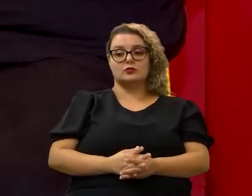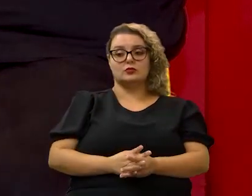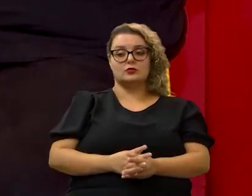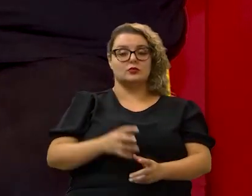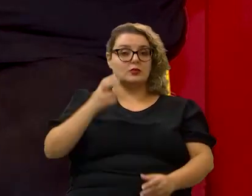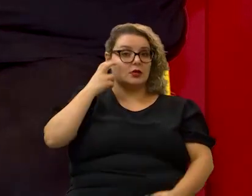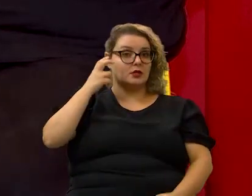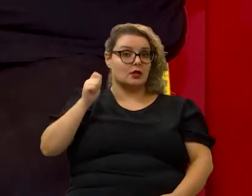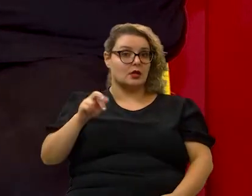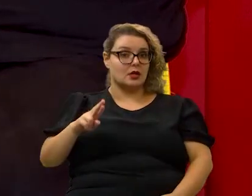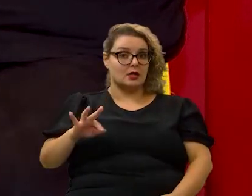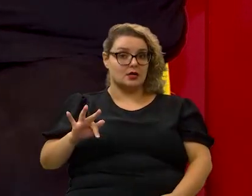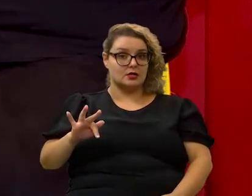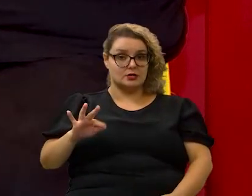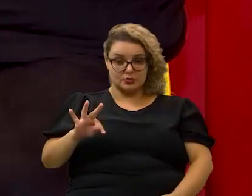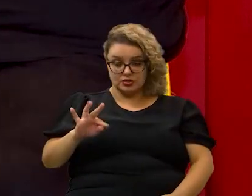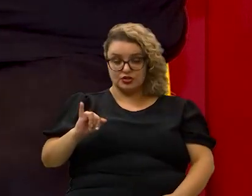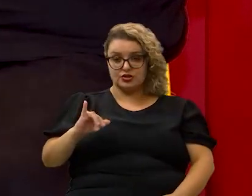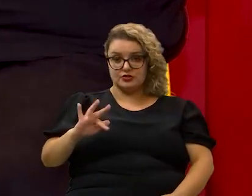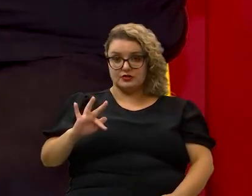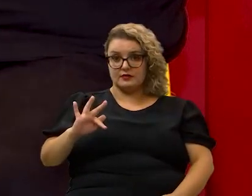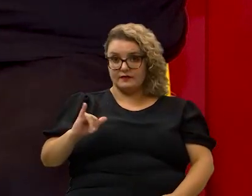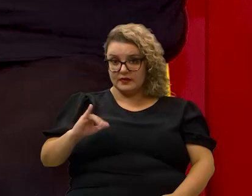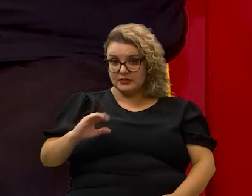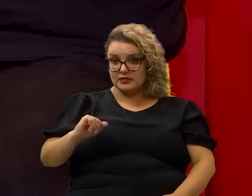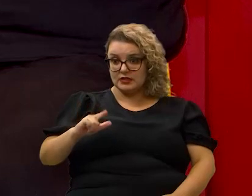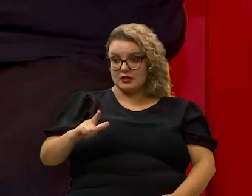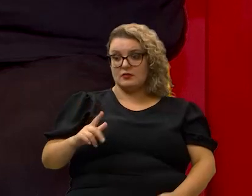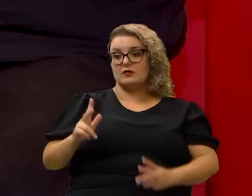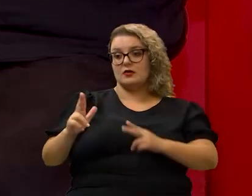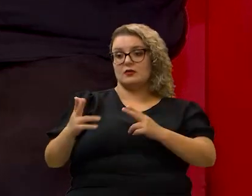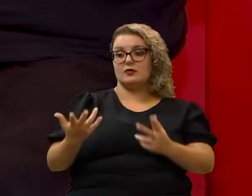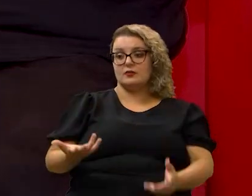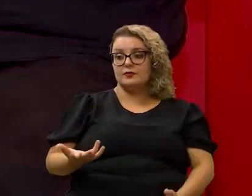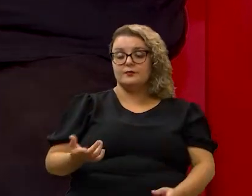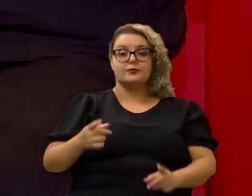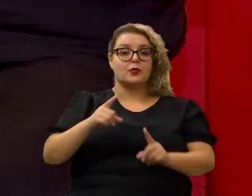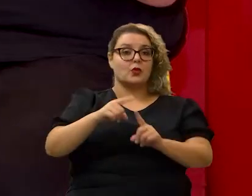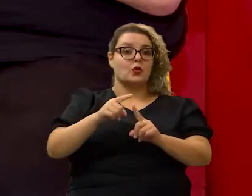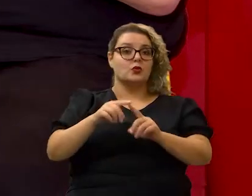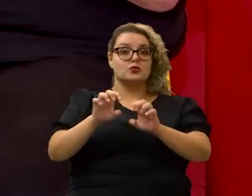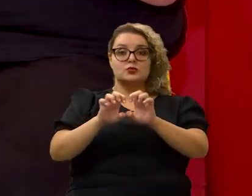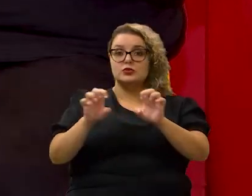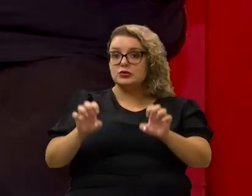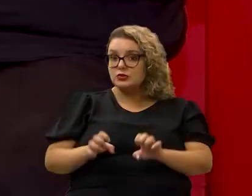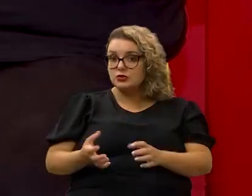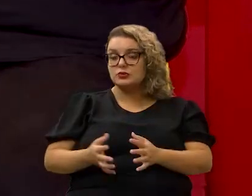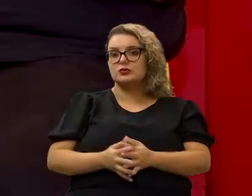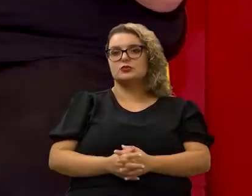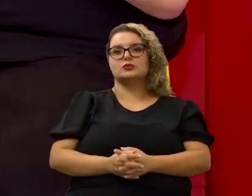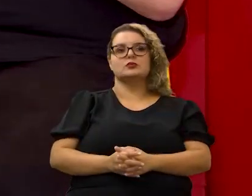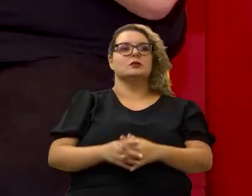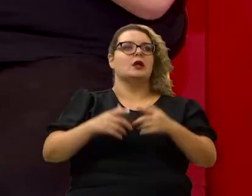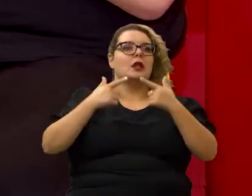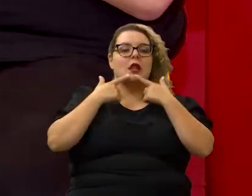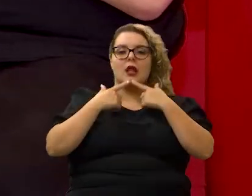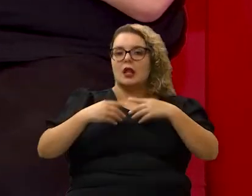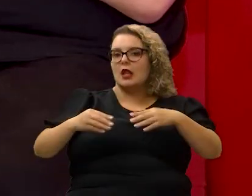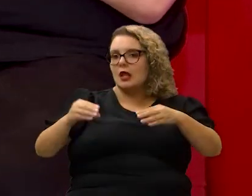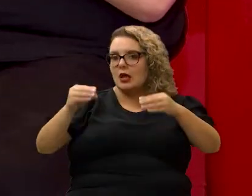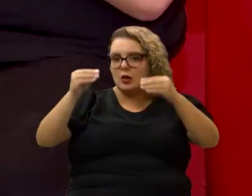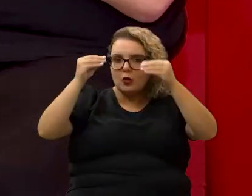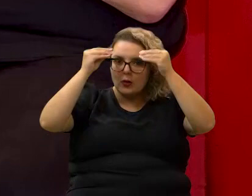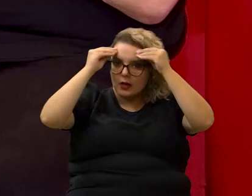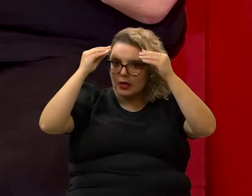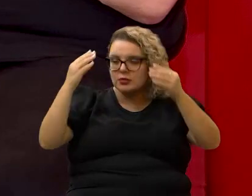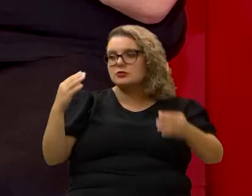da inteligência artificial, vem igual ao que tem no trabalho do aluno, né? O tipo de estrutura da linguagem.